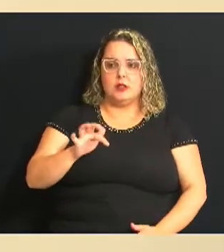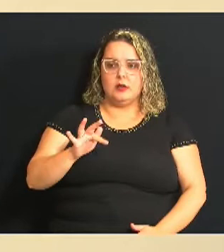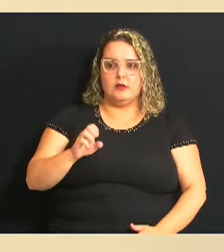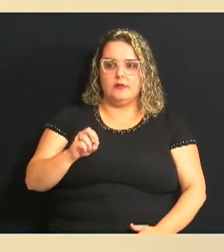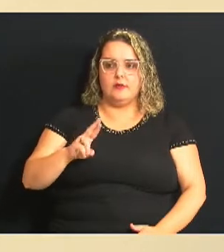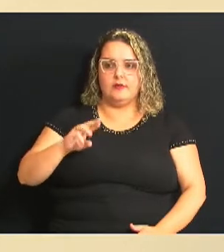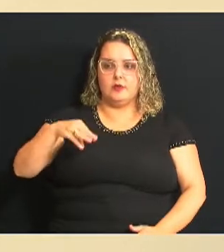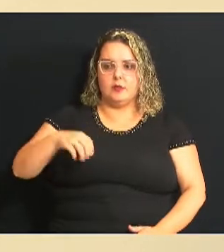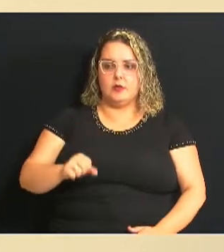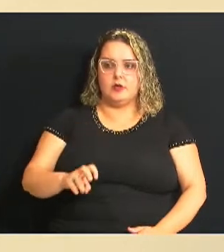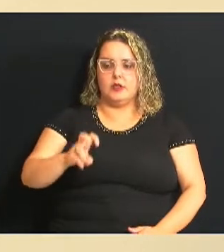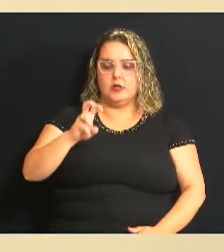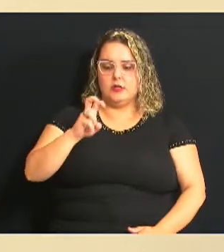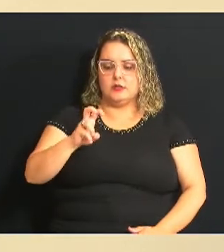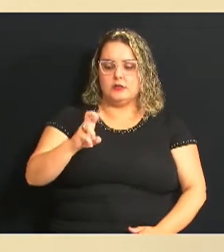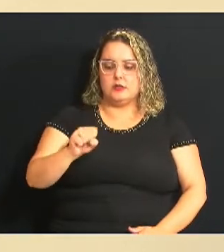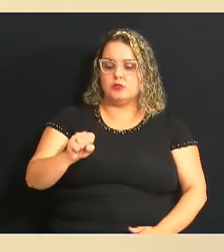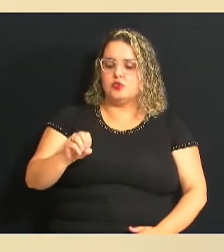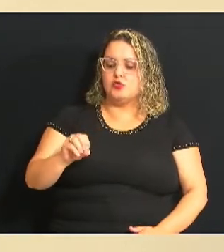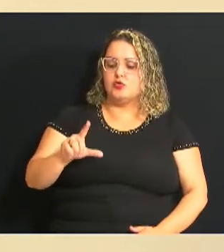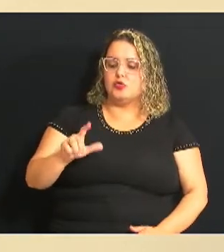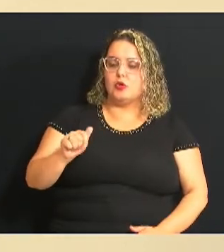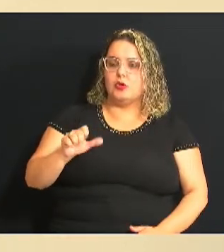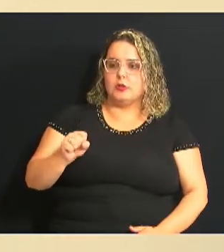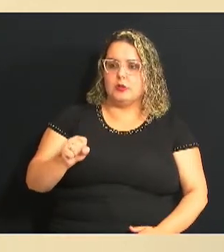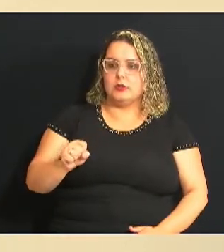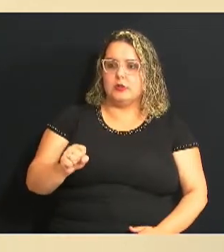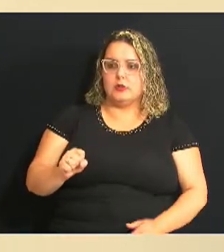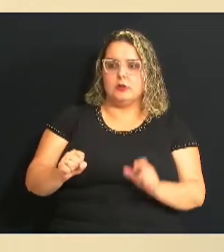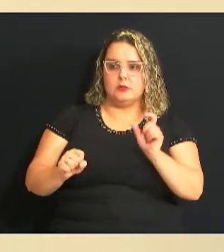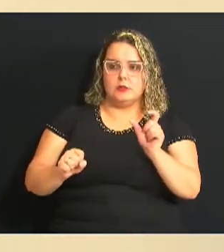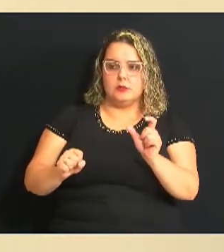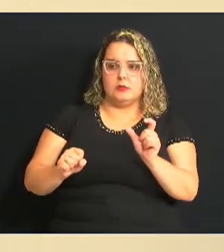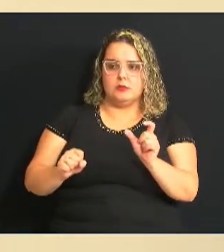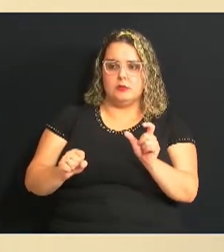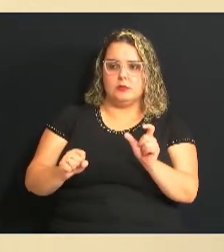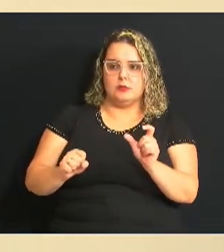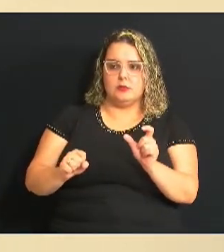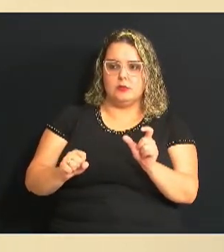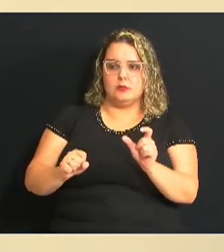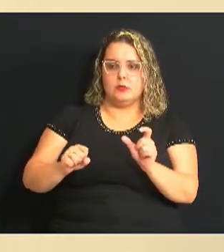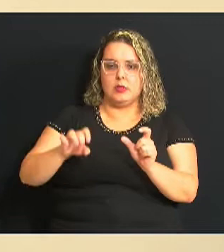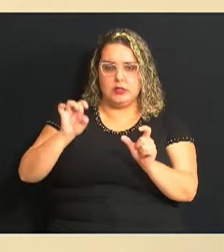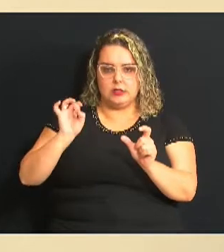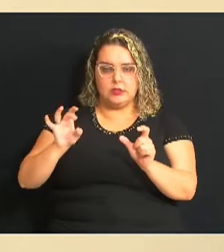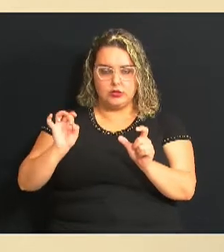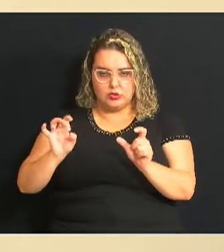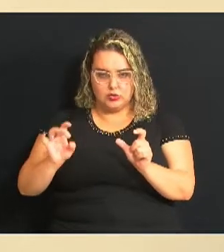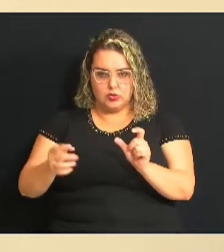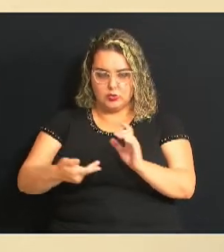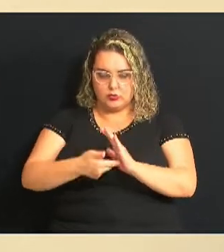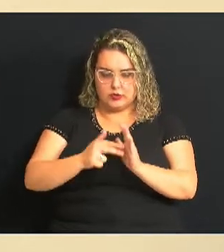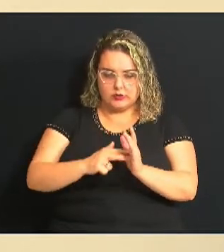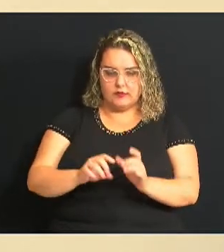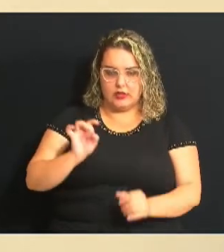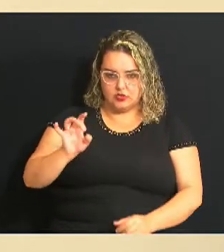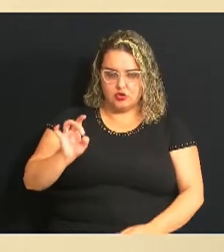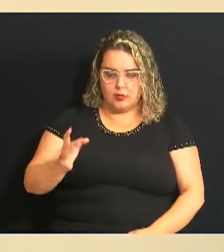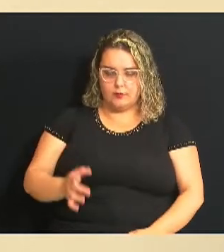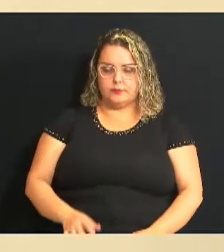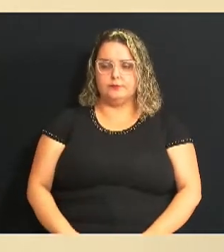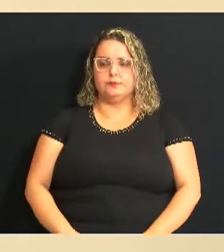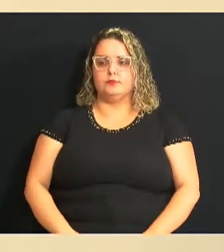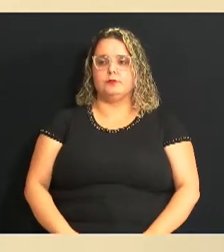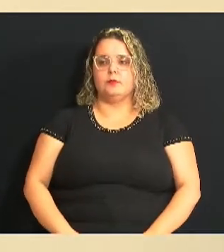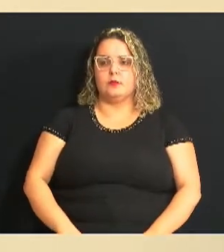chamadas 5 solas, que é a palavra latina para somente, E essas 5 solas